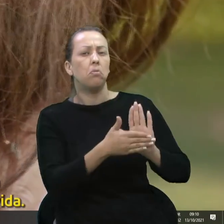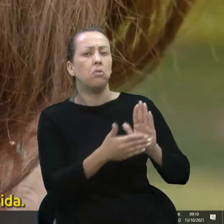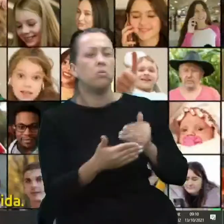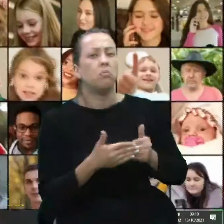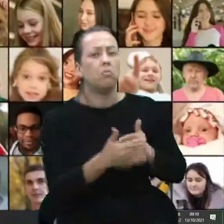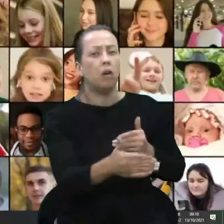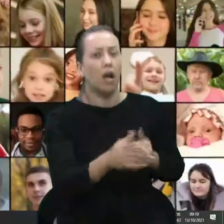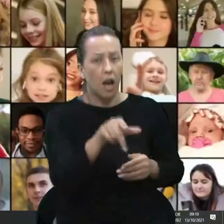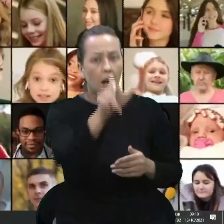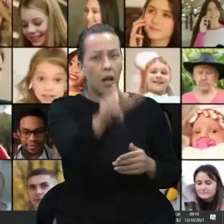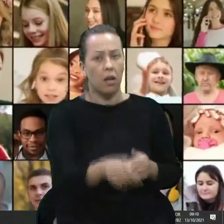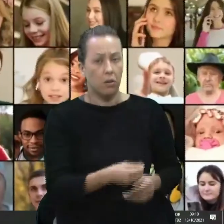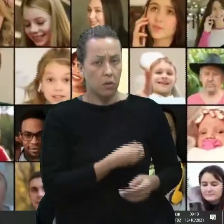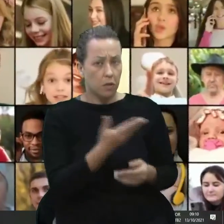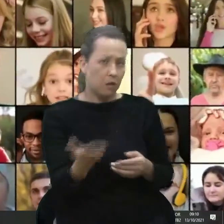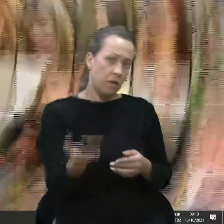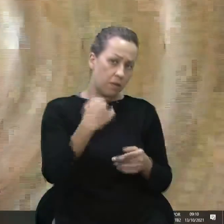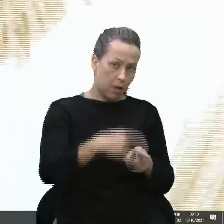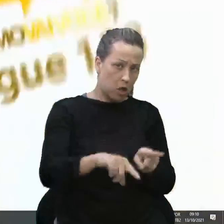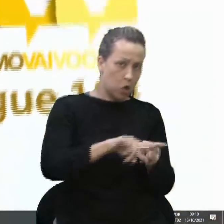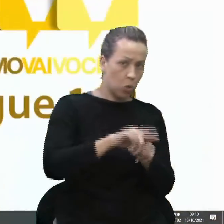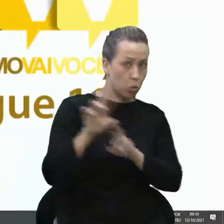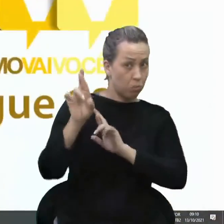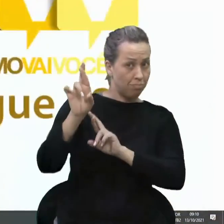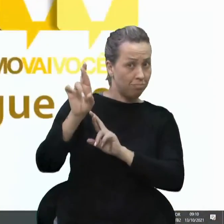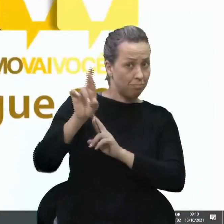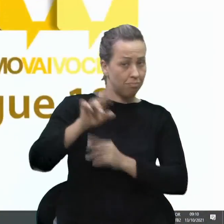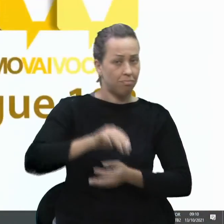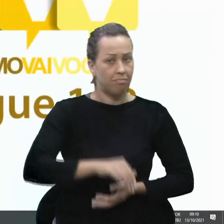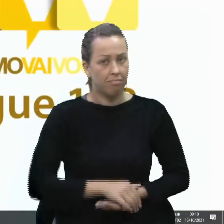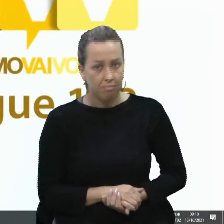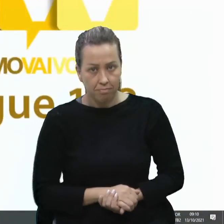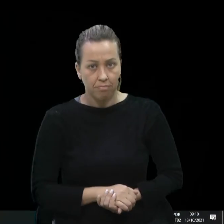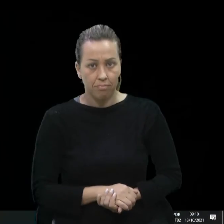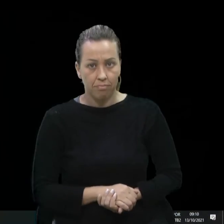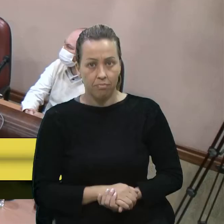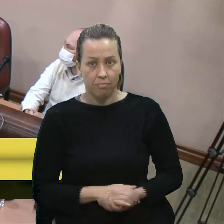vida. Vamos juntos esperançar?